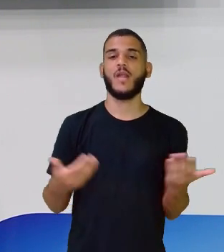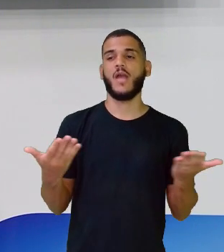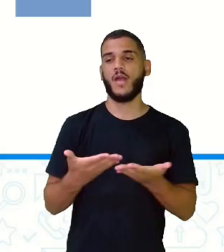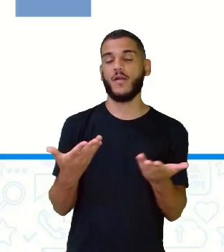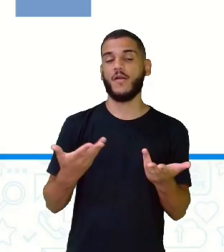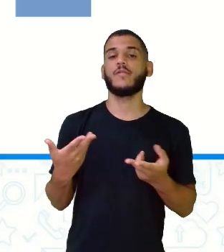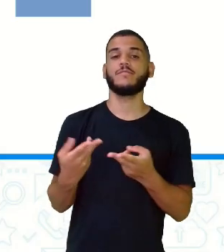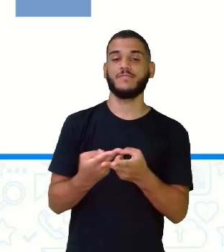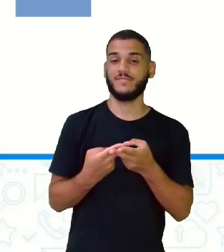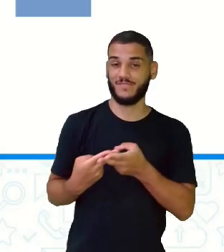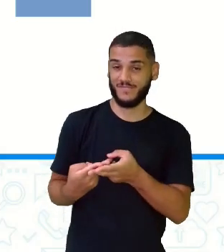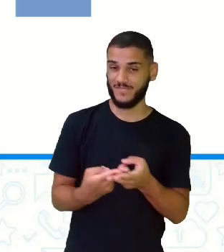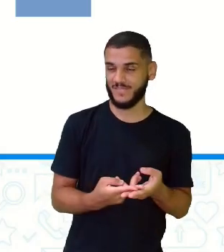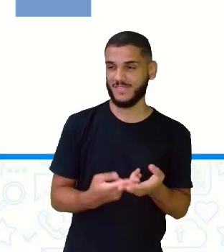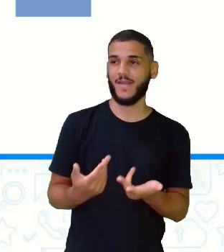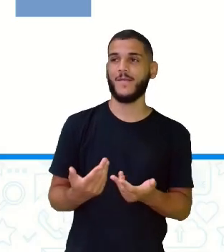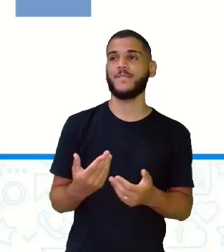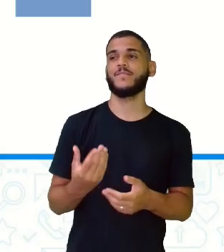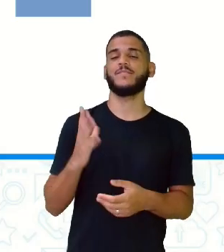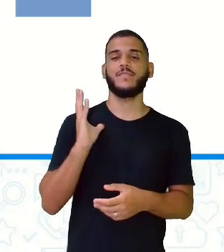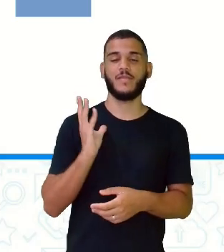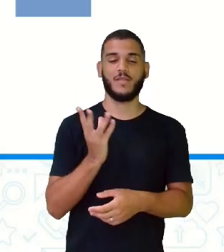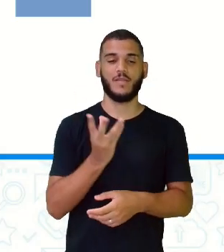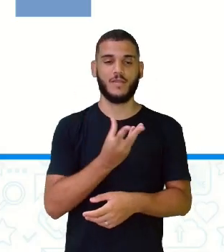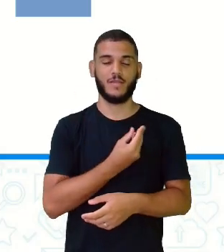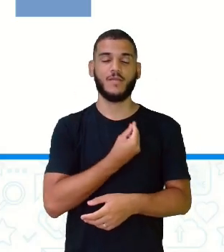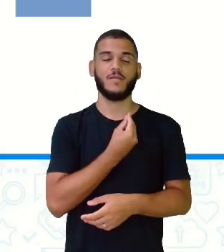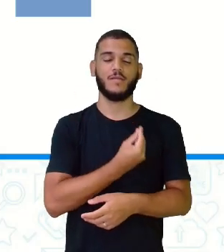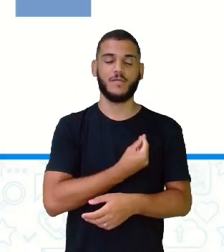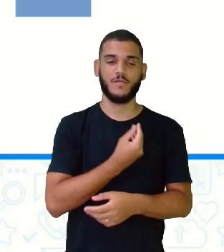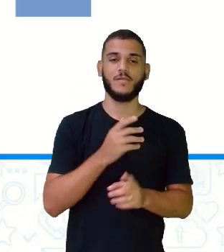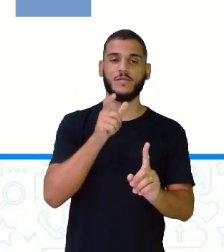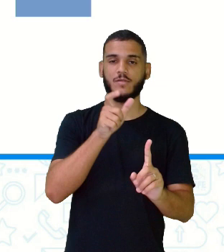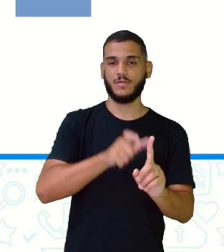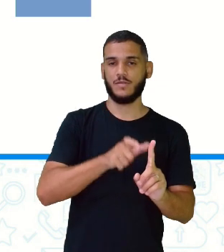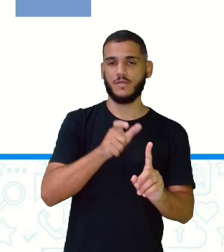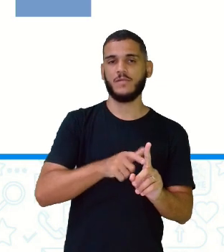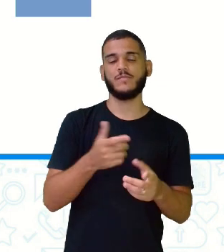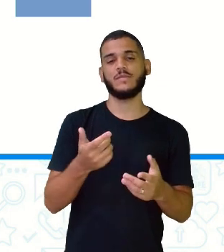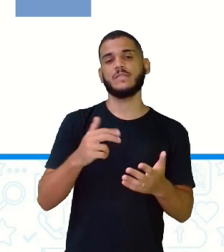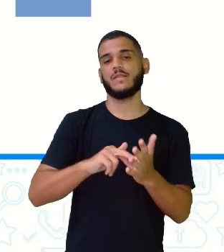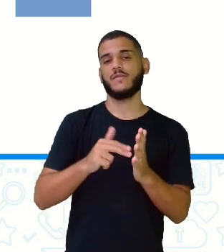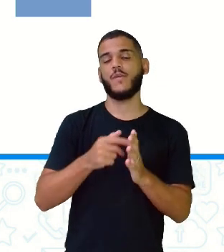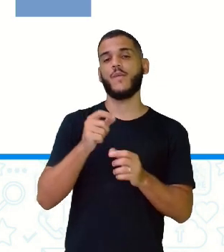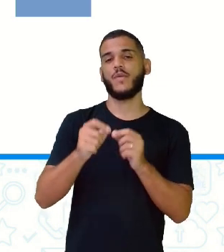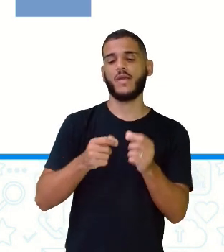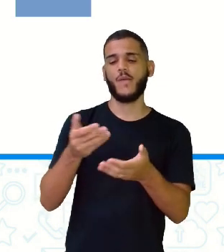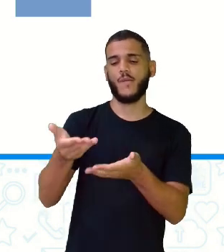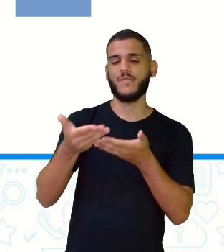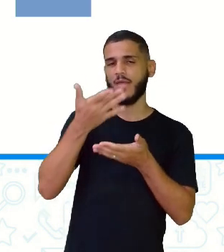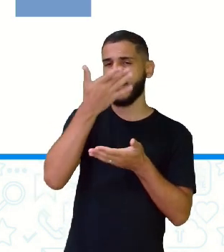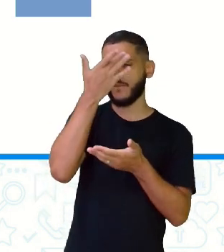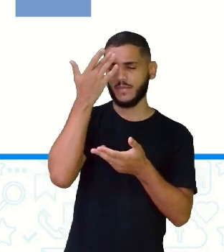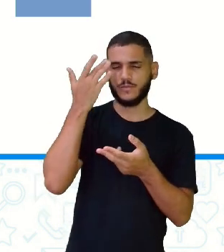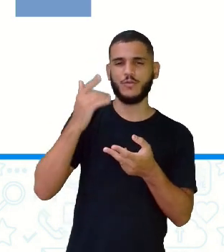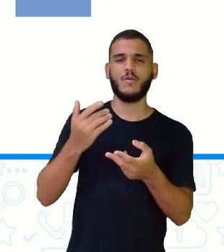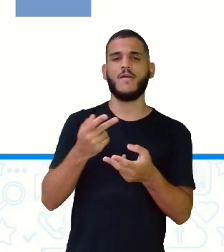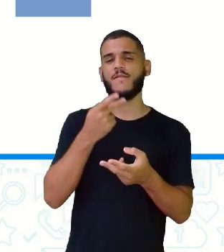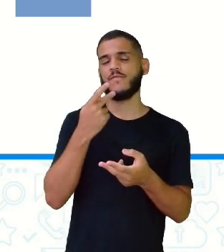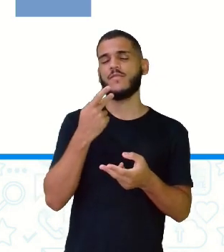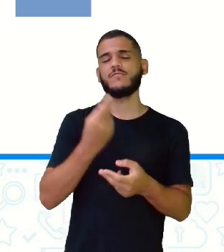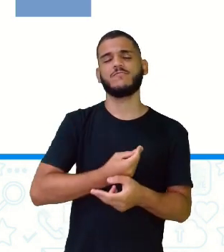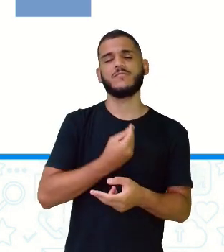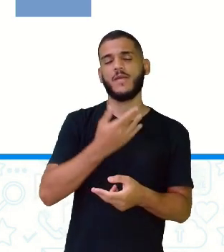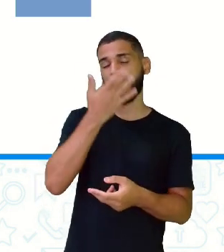Vamos relembrar. Biografia é um gênero textual que serve para convidar alguém, falar sobre a vida de uma pessoa